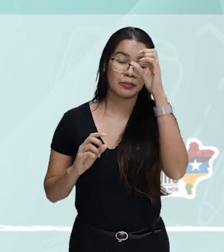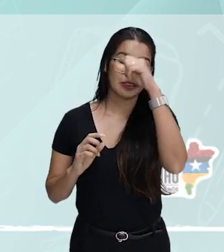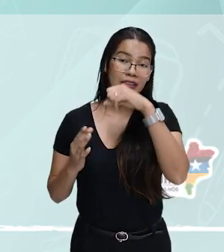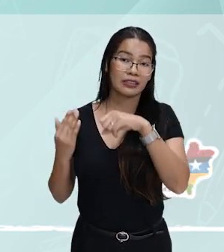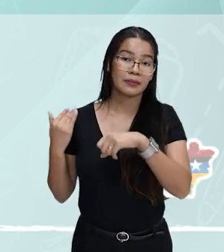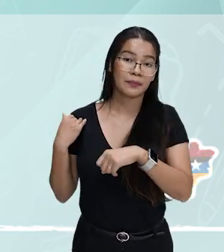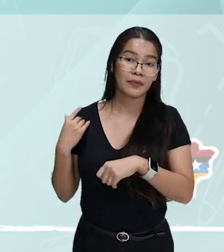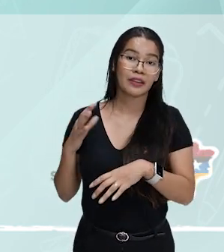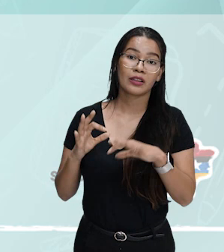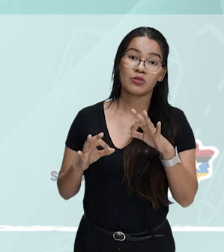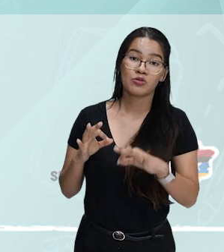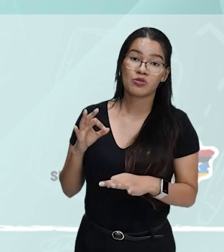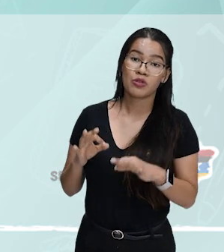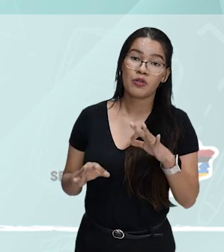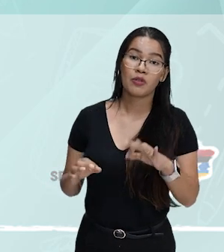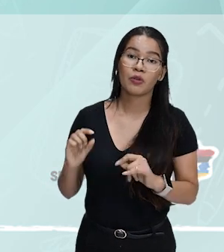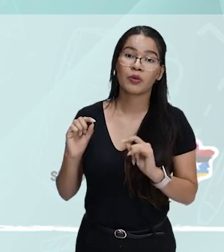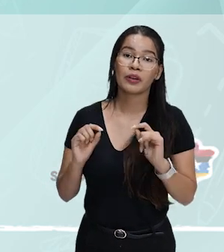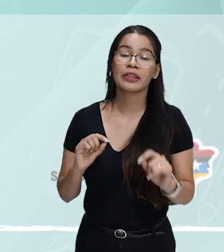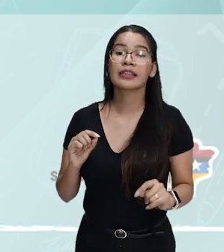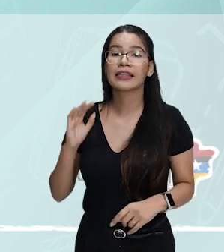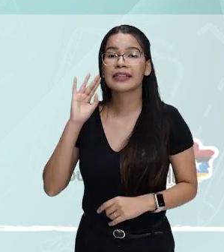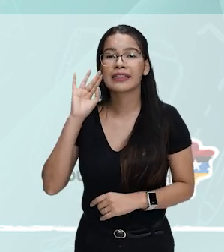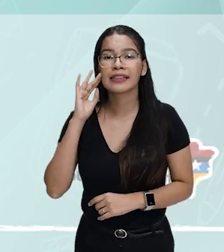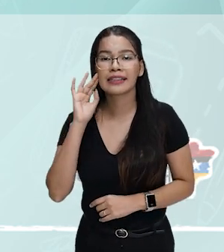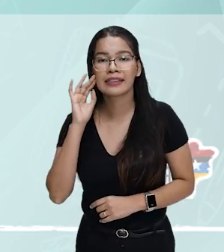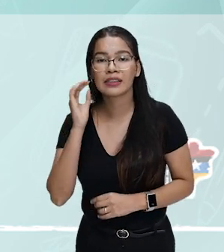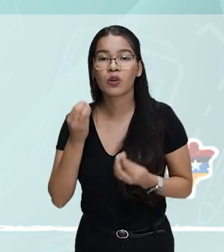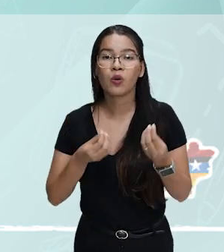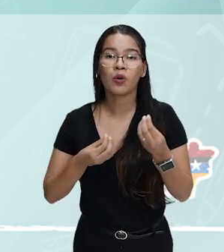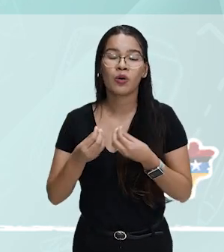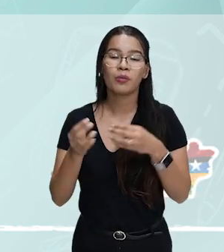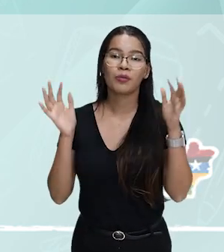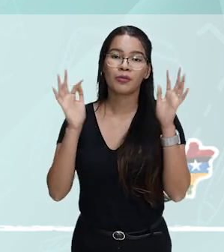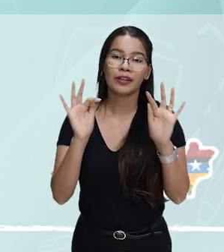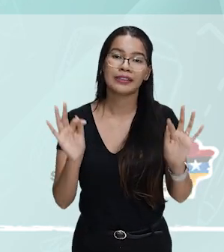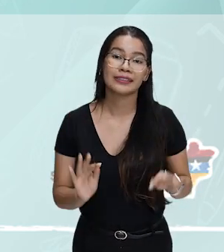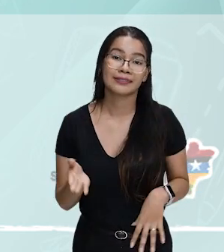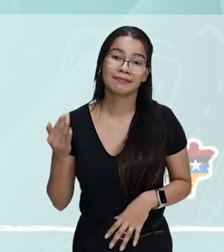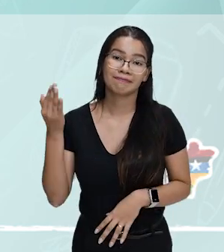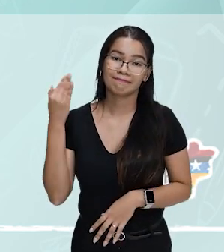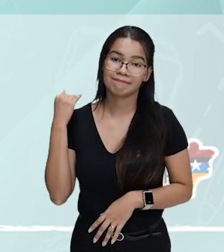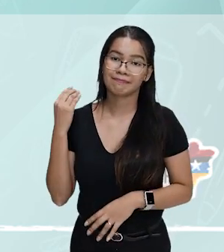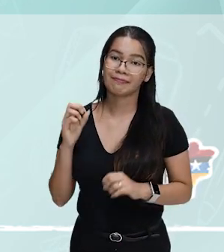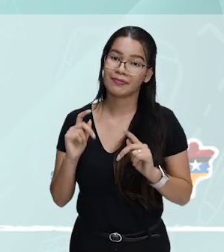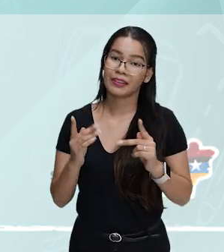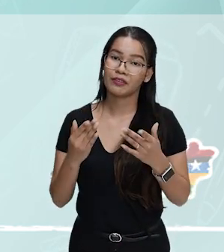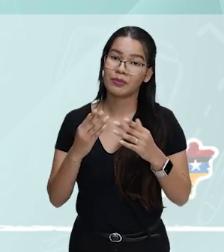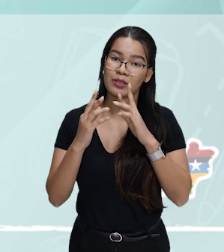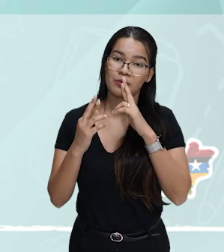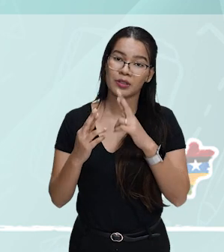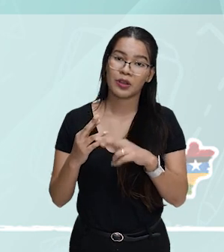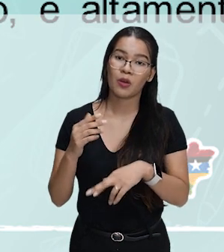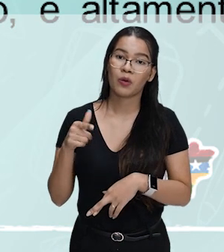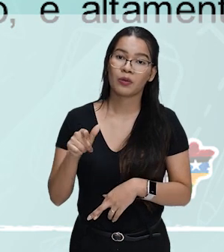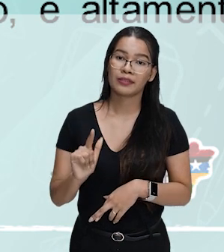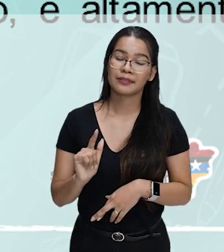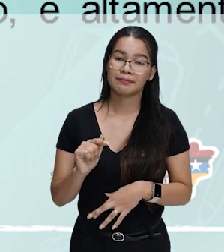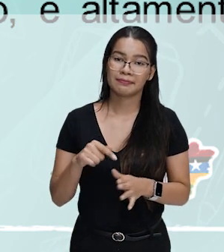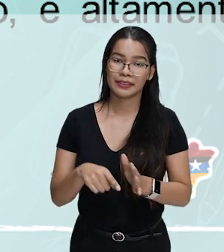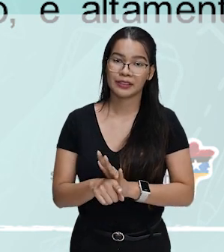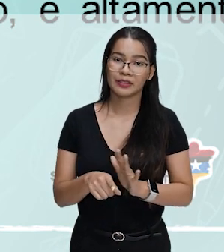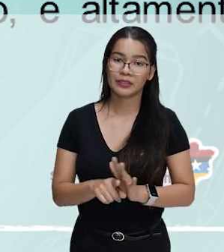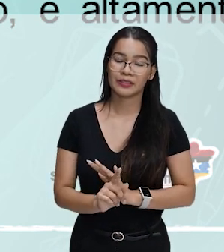Ela justifica aquilo que ela entendia como felicidade anteriormente, tá? Vamos para mais uma questão?